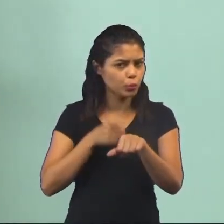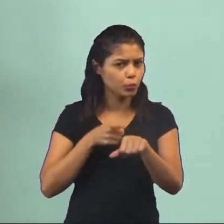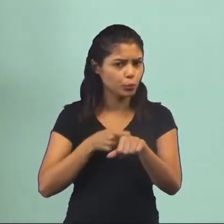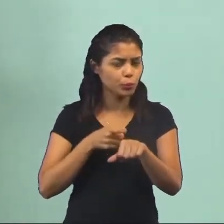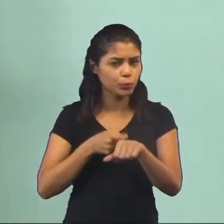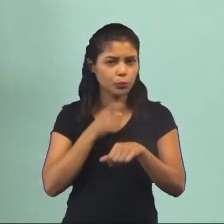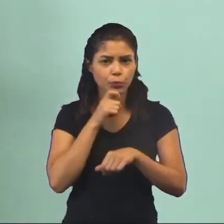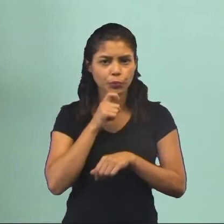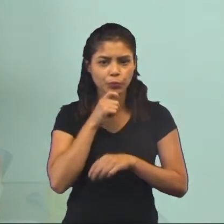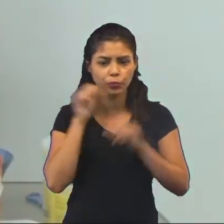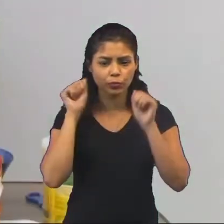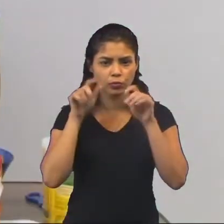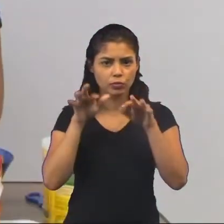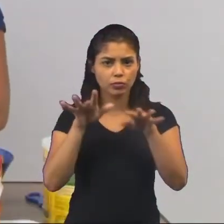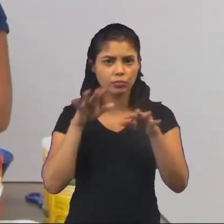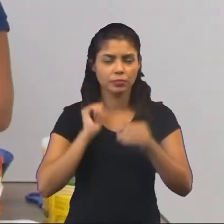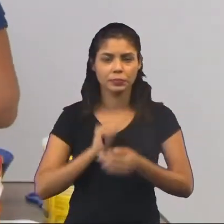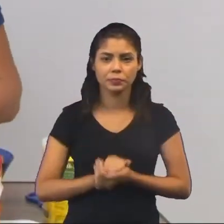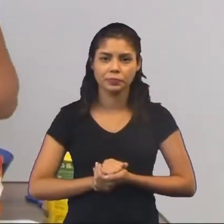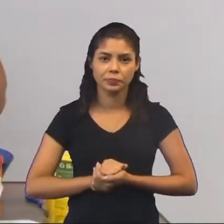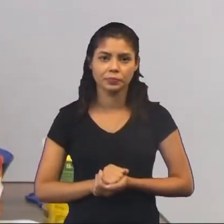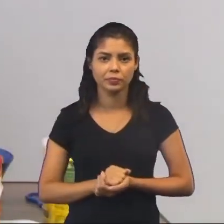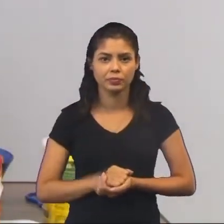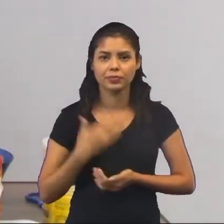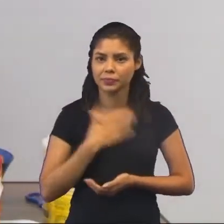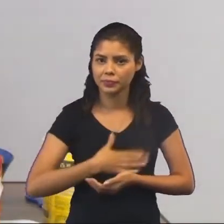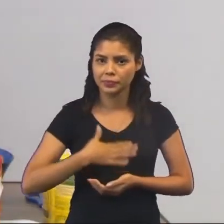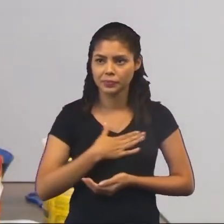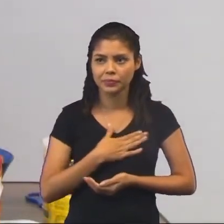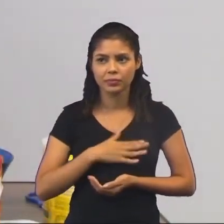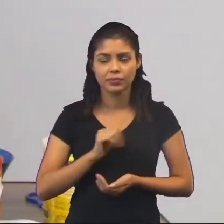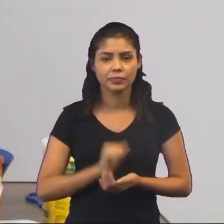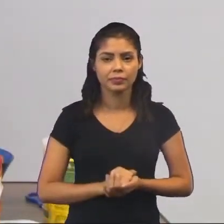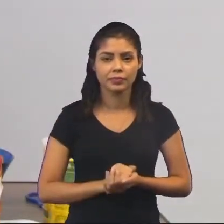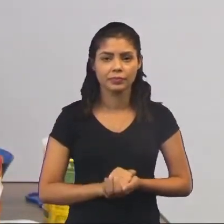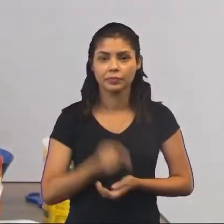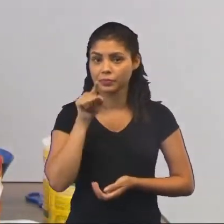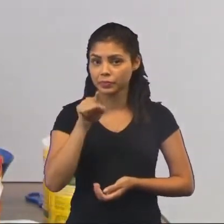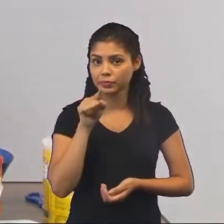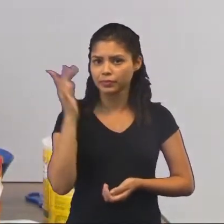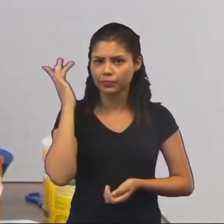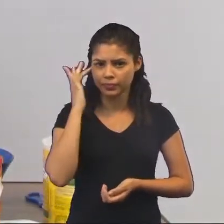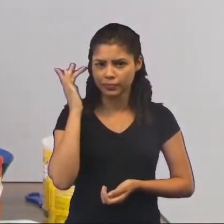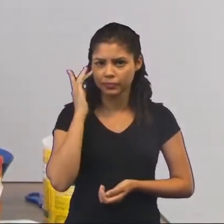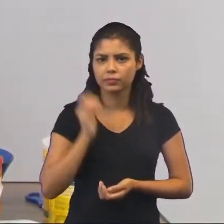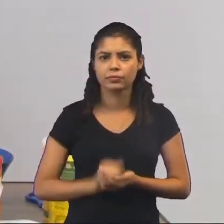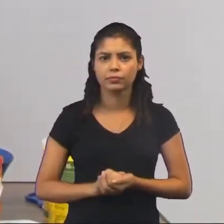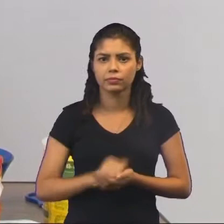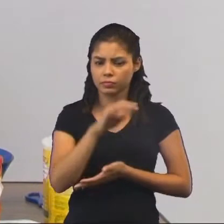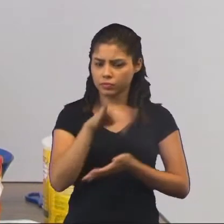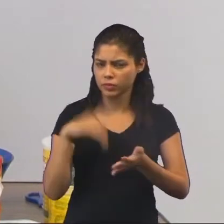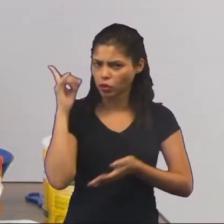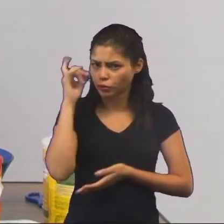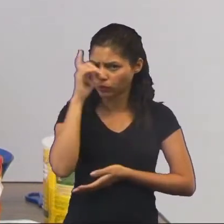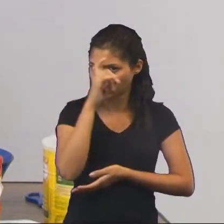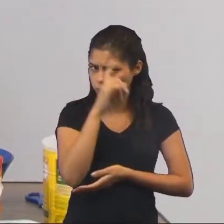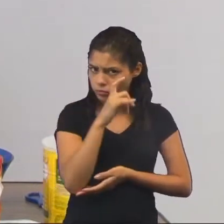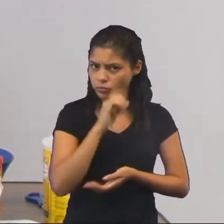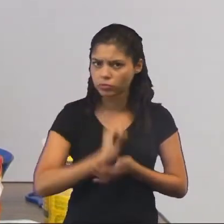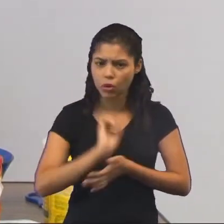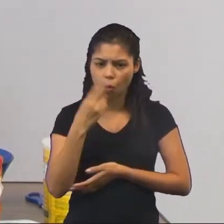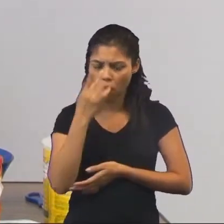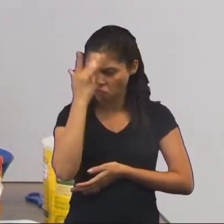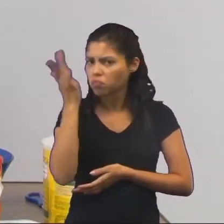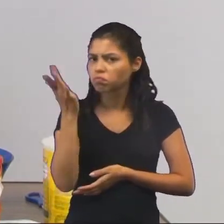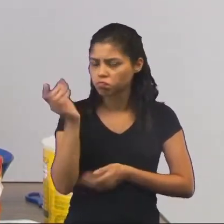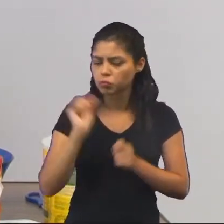endurecer. Então, crianças, gostaram desta receita? Vocês acham que ela é uma receita difícil ou